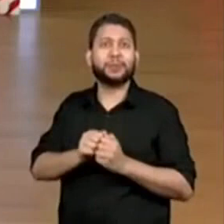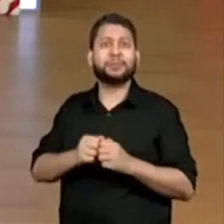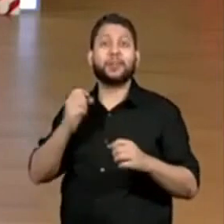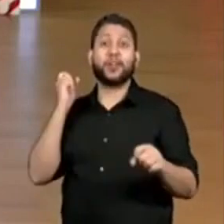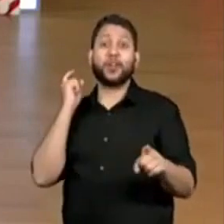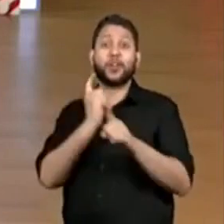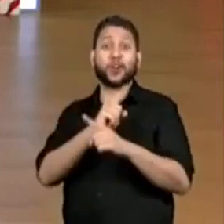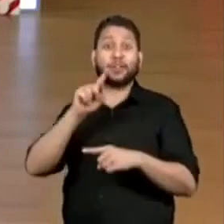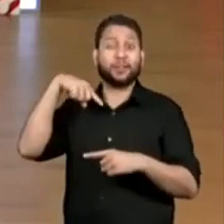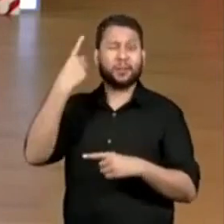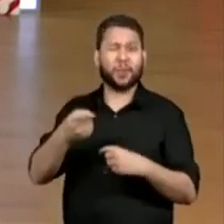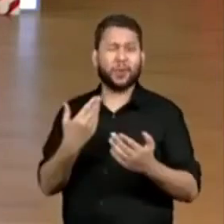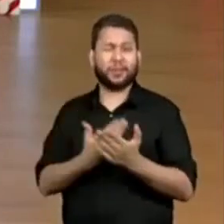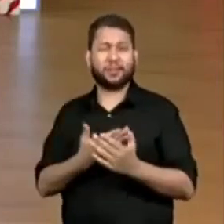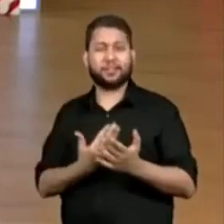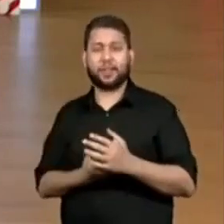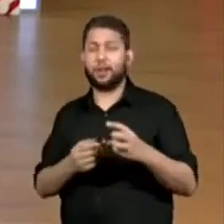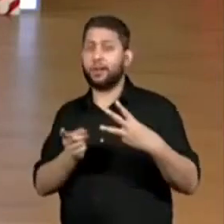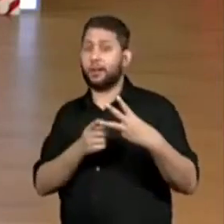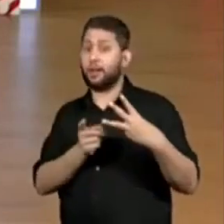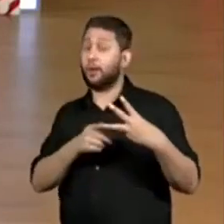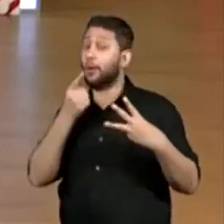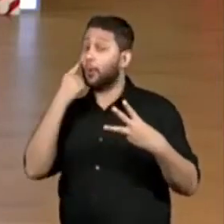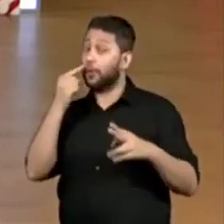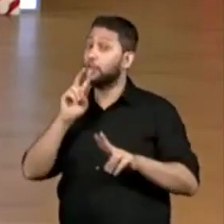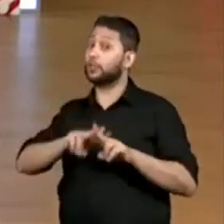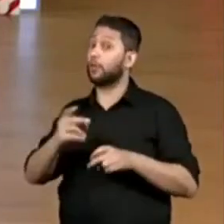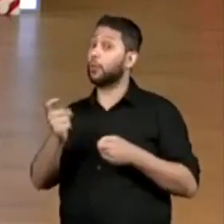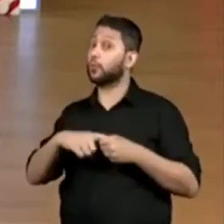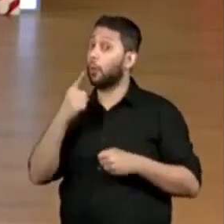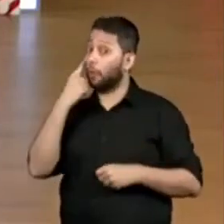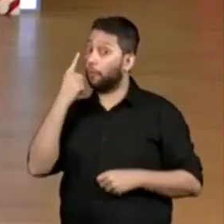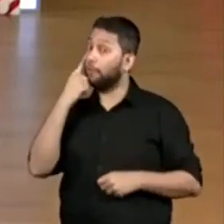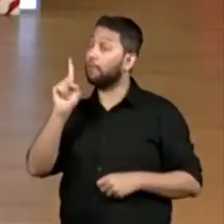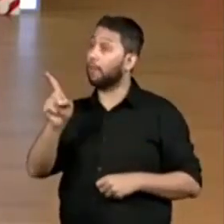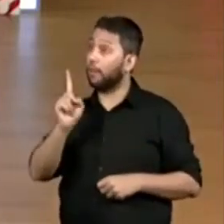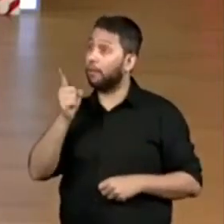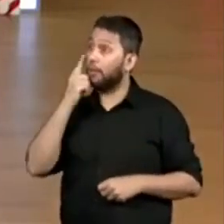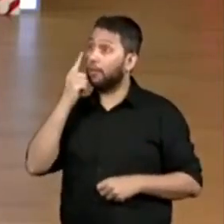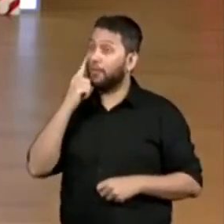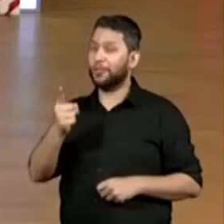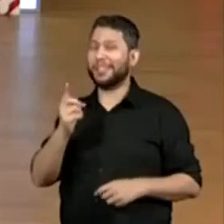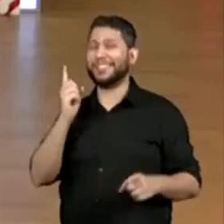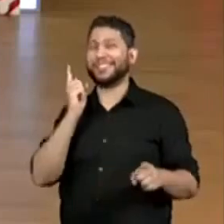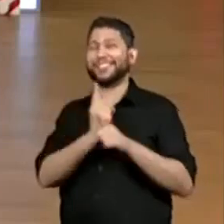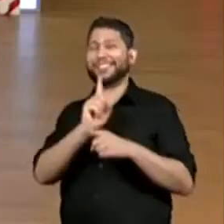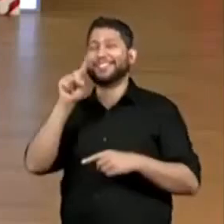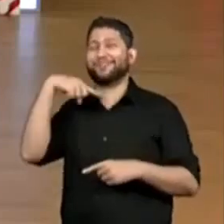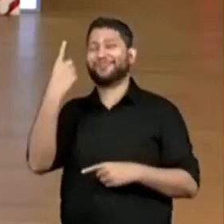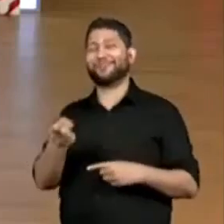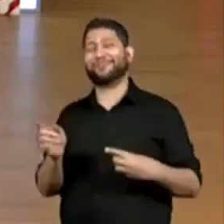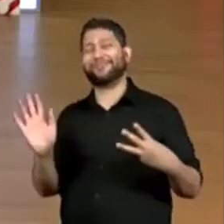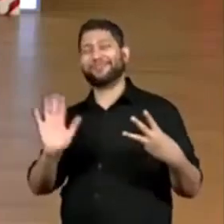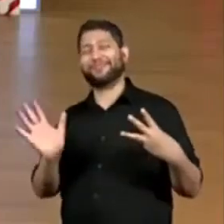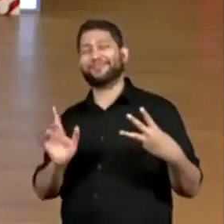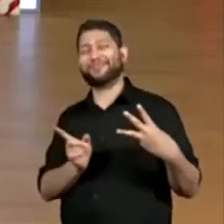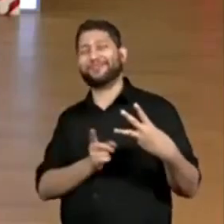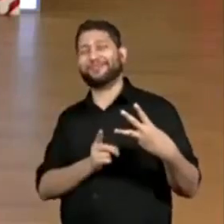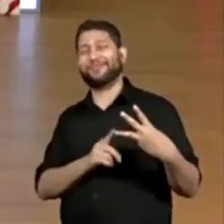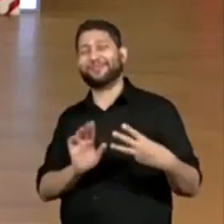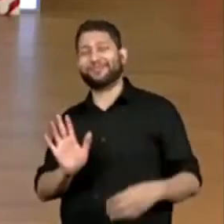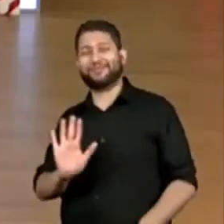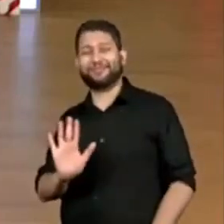daqui a pouco a gente bota eu quero ver hashtag voltamos em quero só ver até lá então pessoal tchau